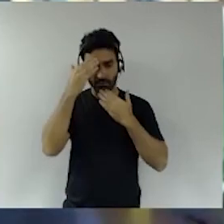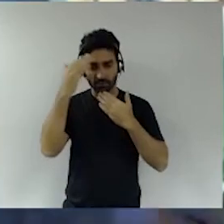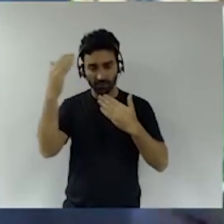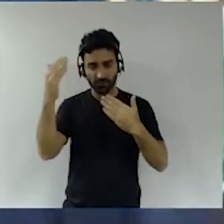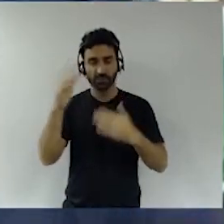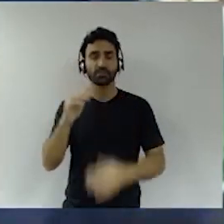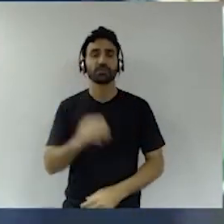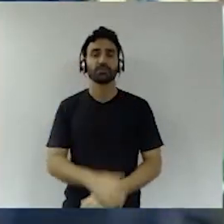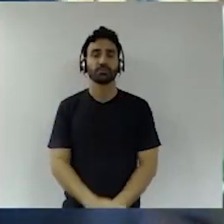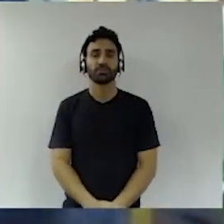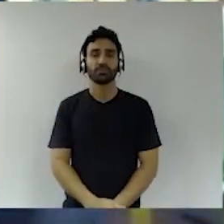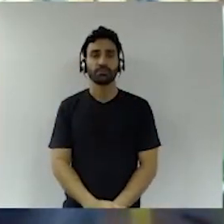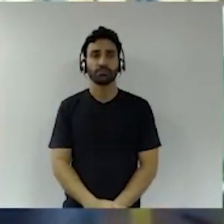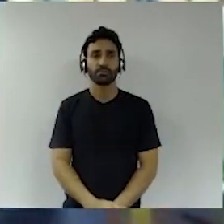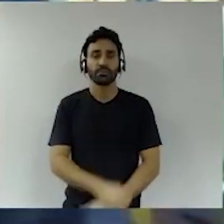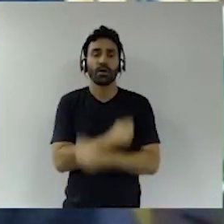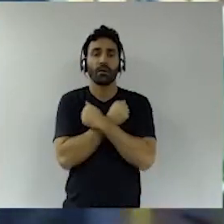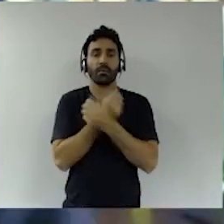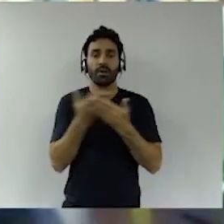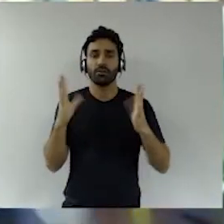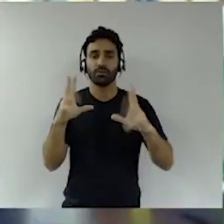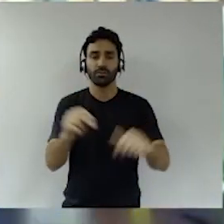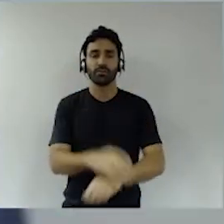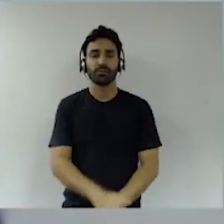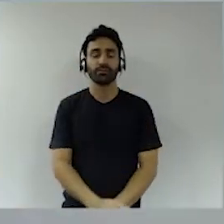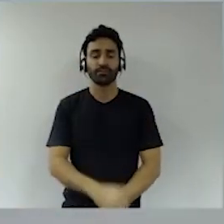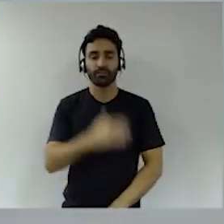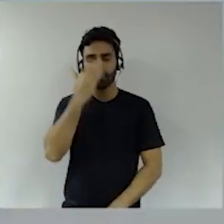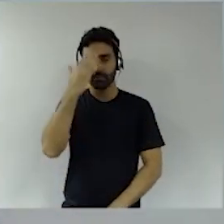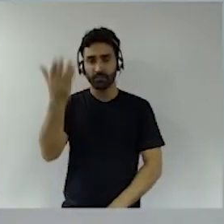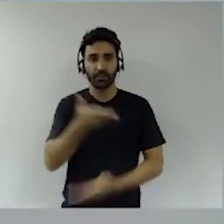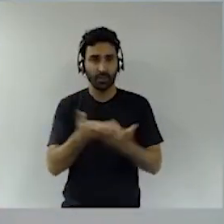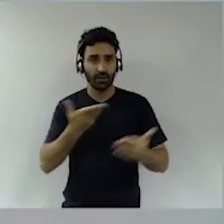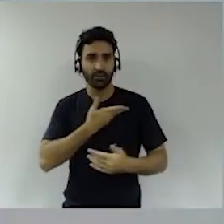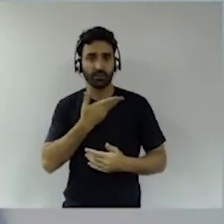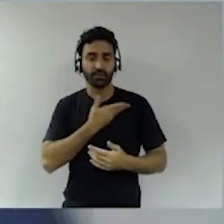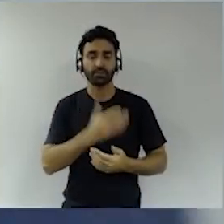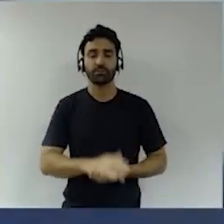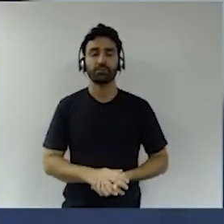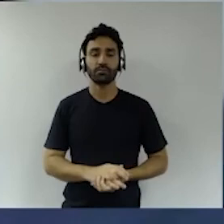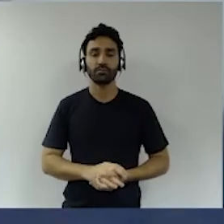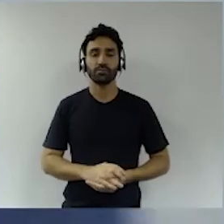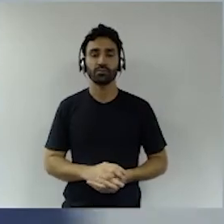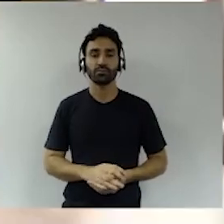Artemio. Um abraço a todos. Obrigado, minhas amigas e meus amigos.